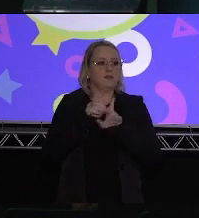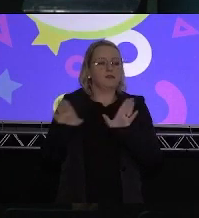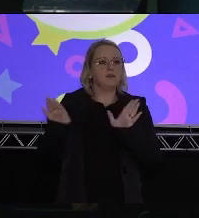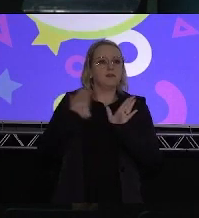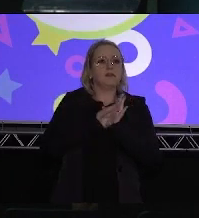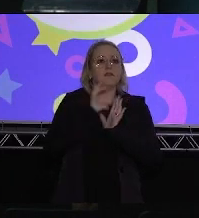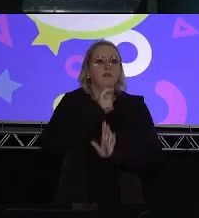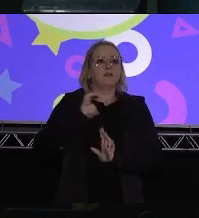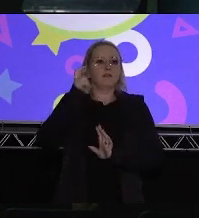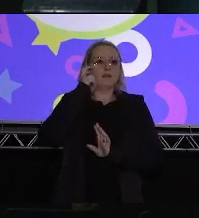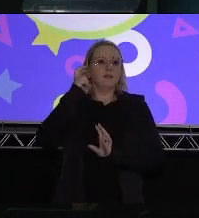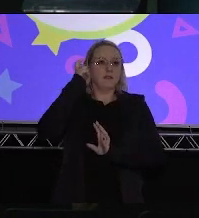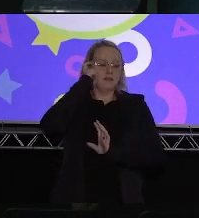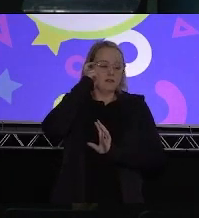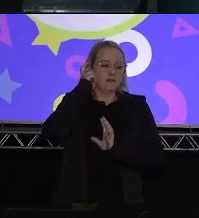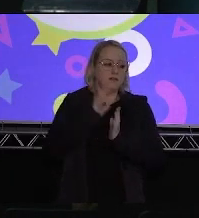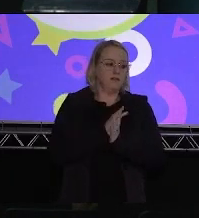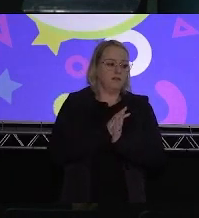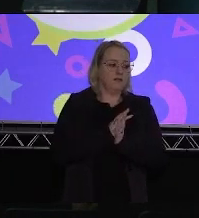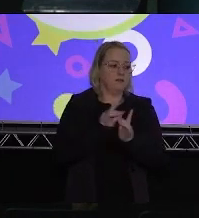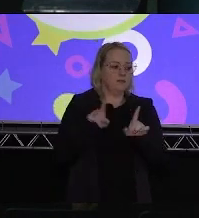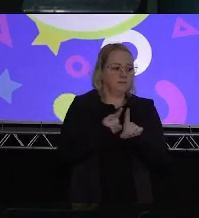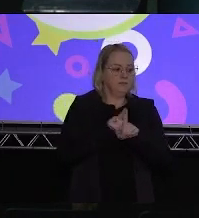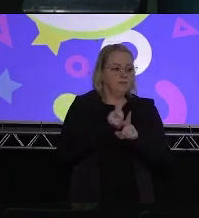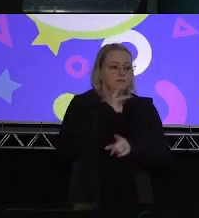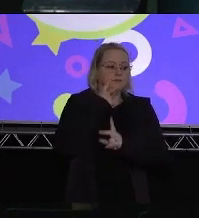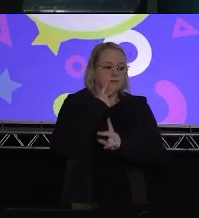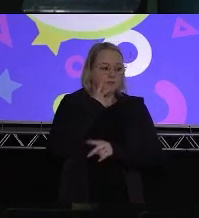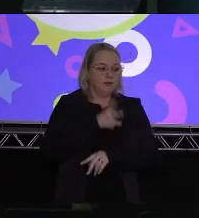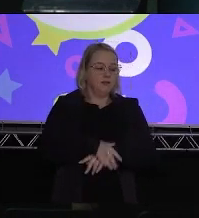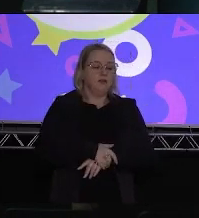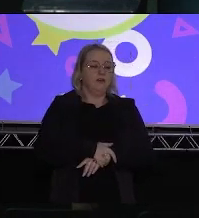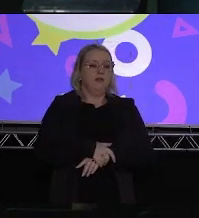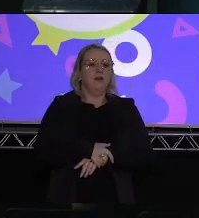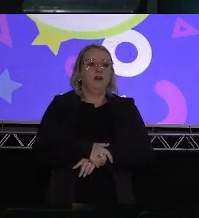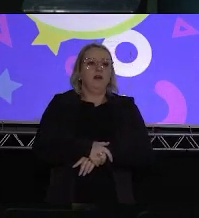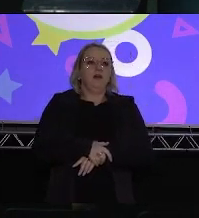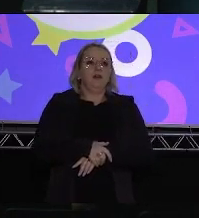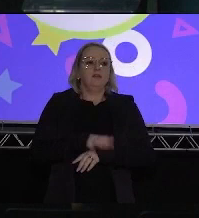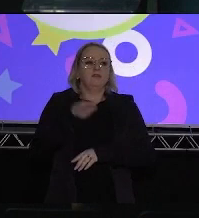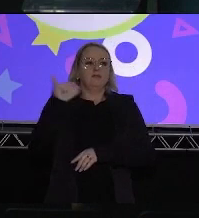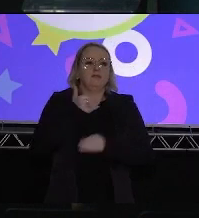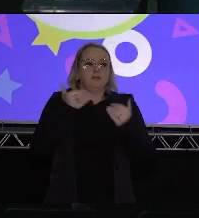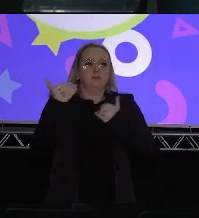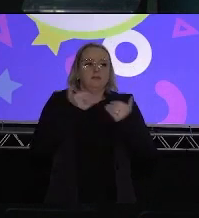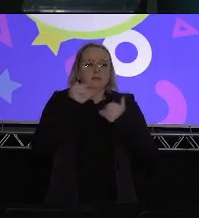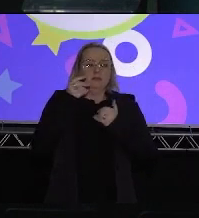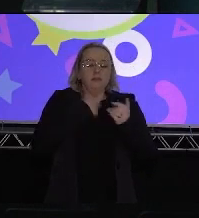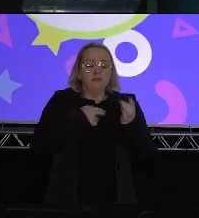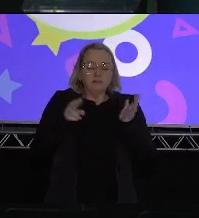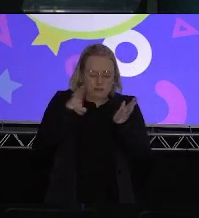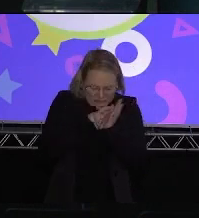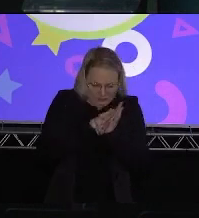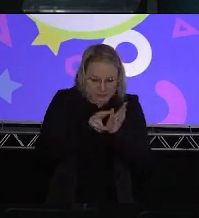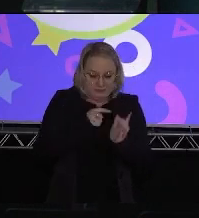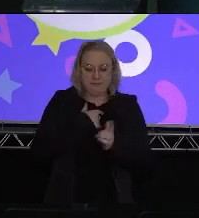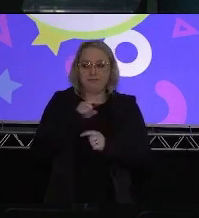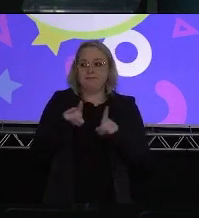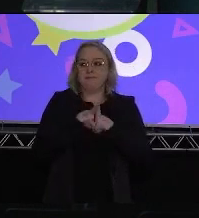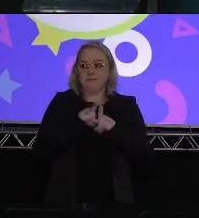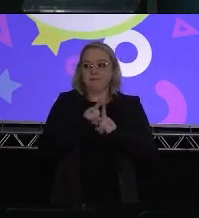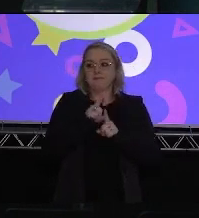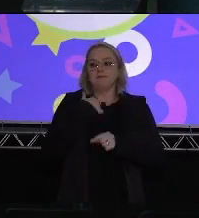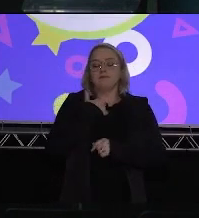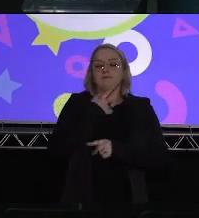testes automatizados, que a Fran também falou também ontem. A gente trouxe questões de revisão de código, programação em